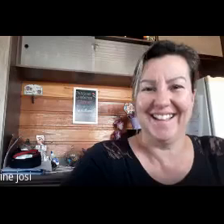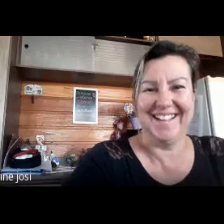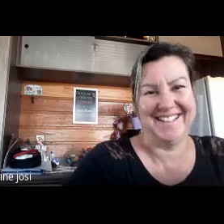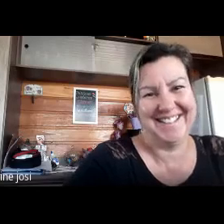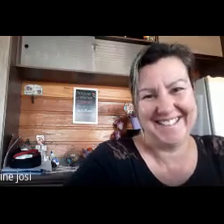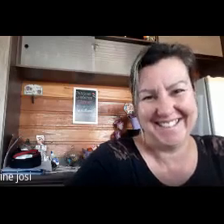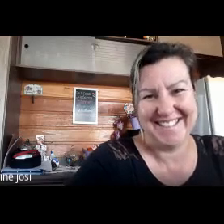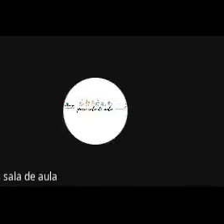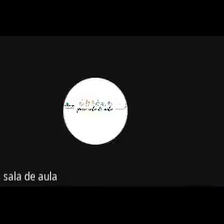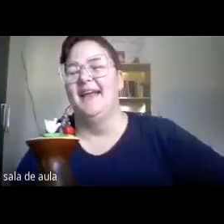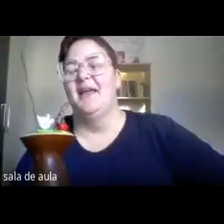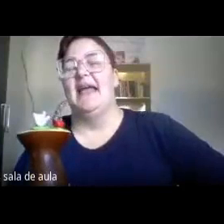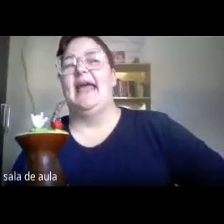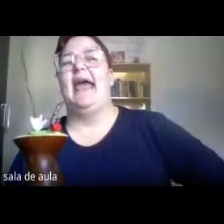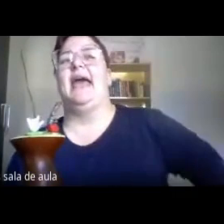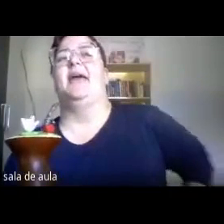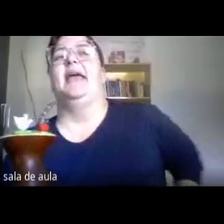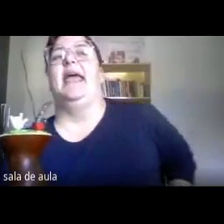fazer.